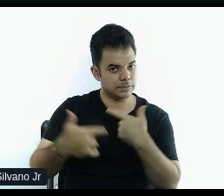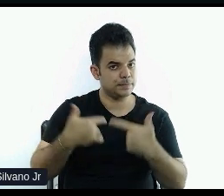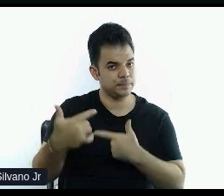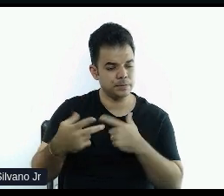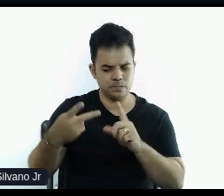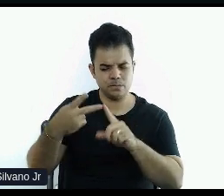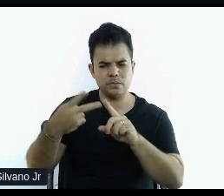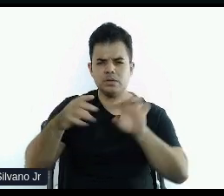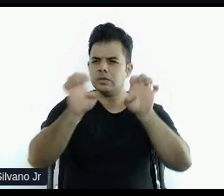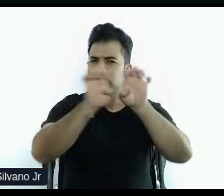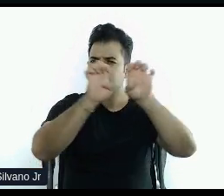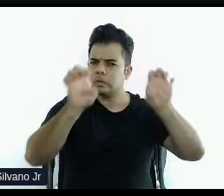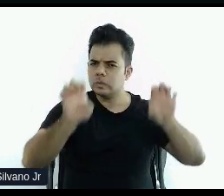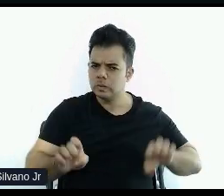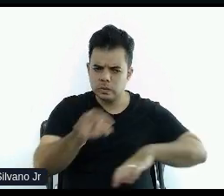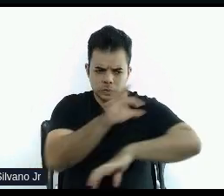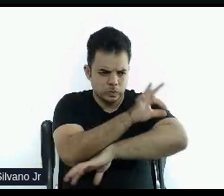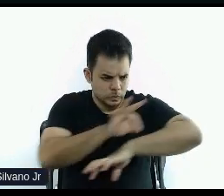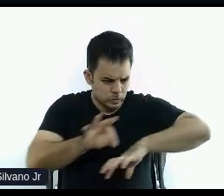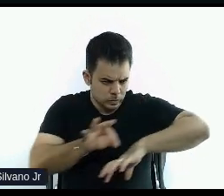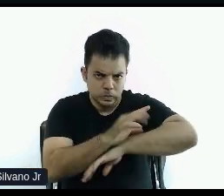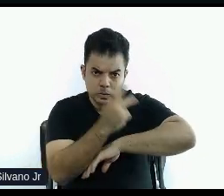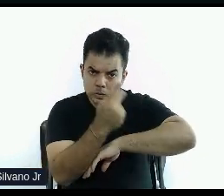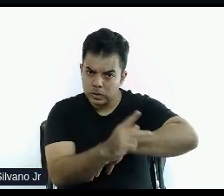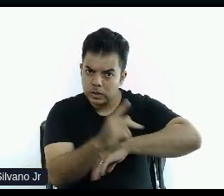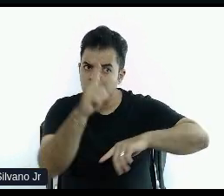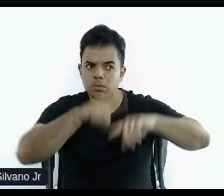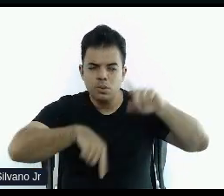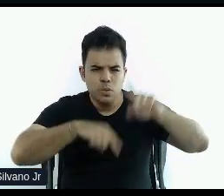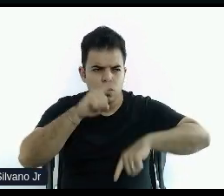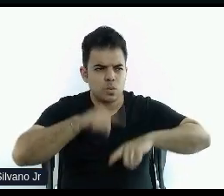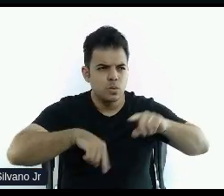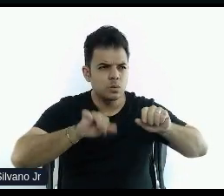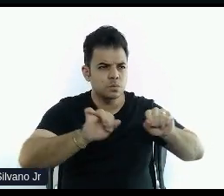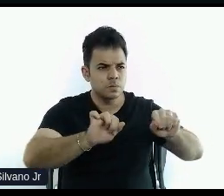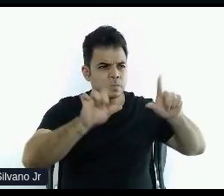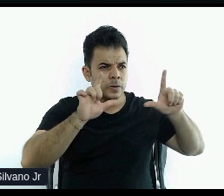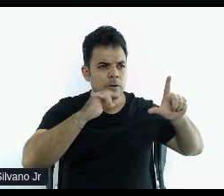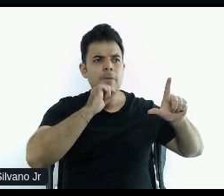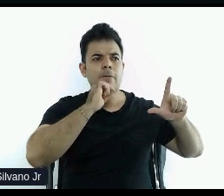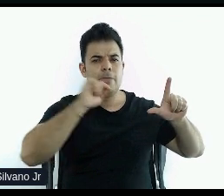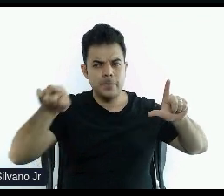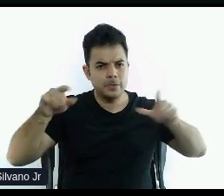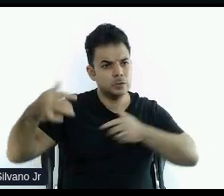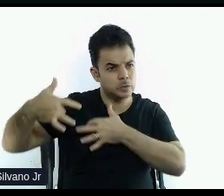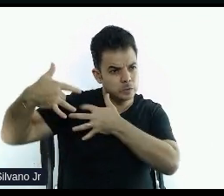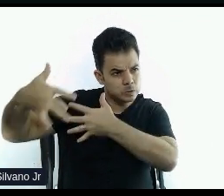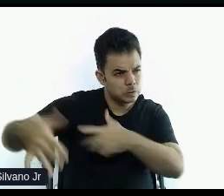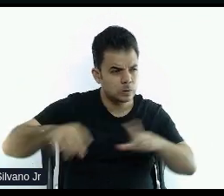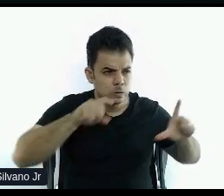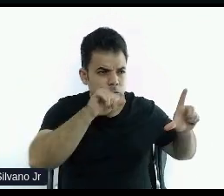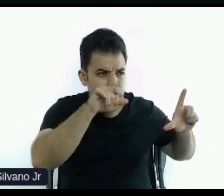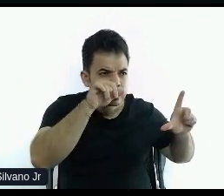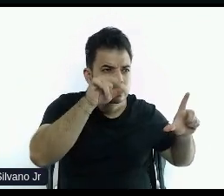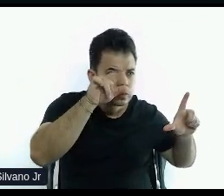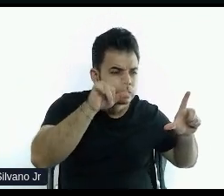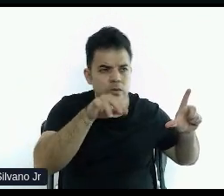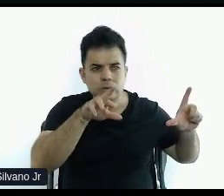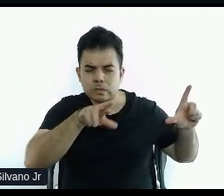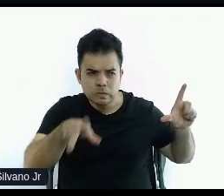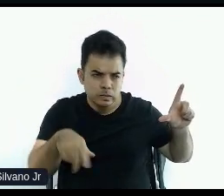para a arquitetura daquele produto, e entender com base na jornada que a gente tem, no conjunto de jornadas que a gente